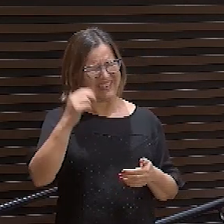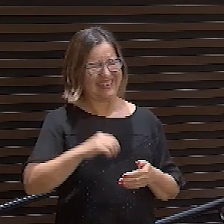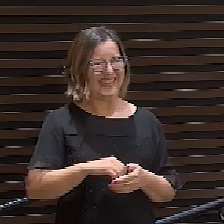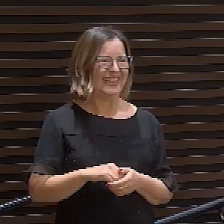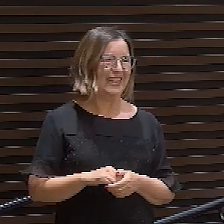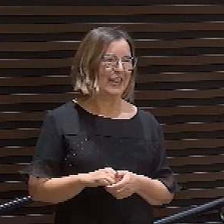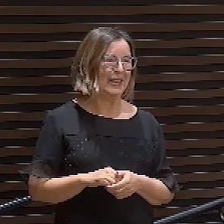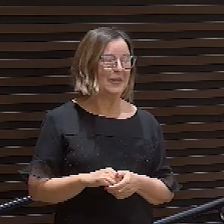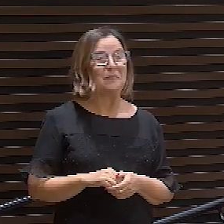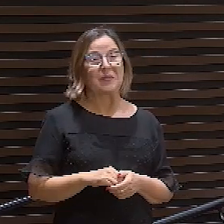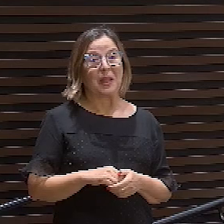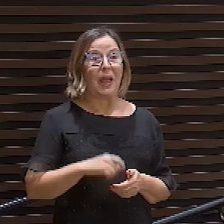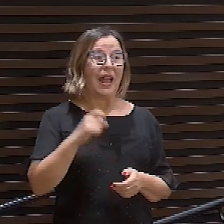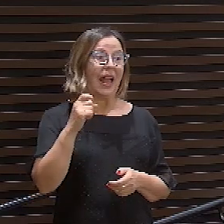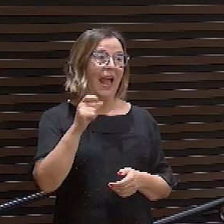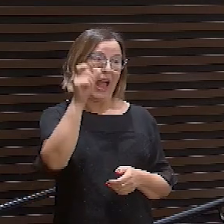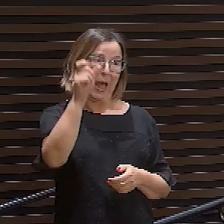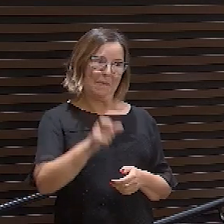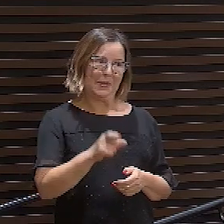para lá.